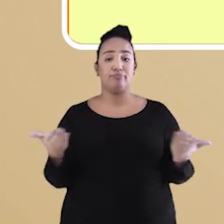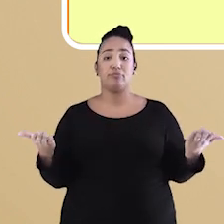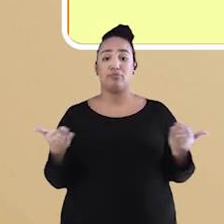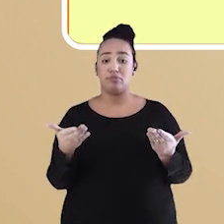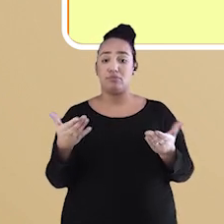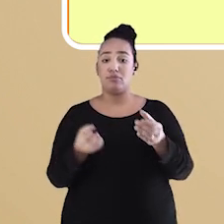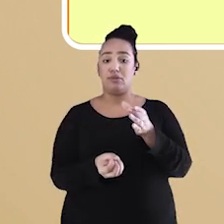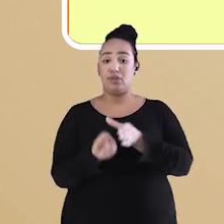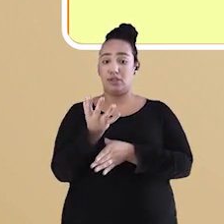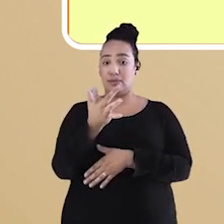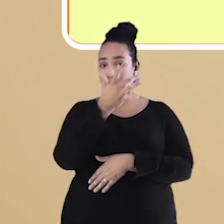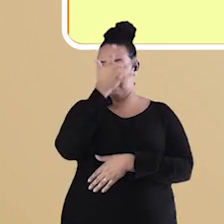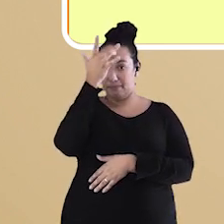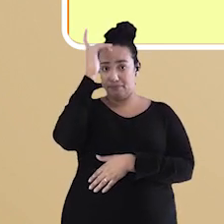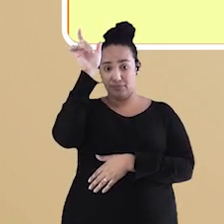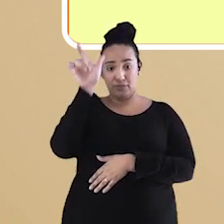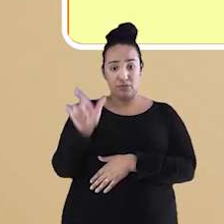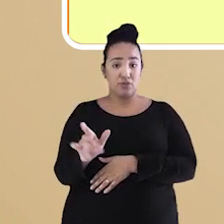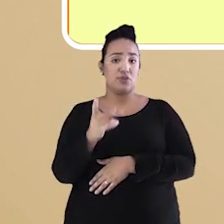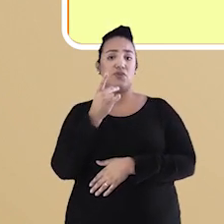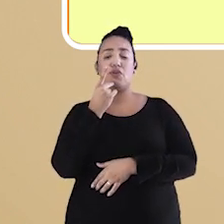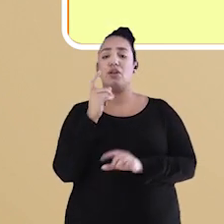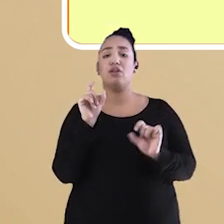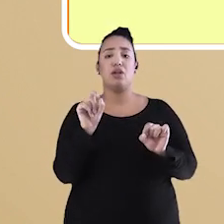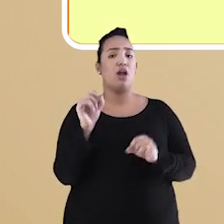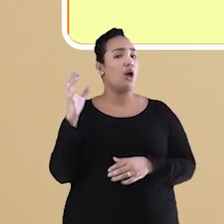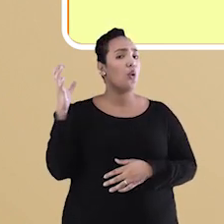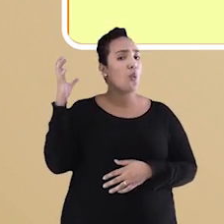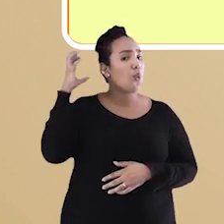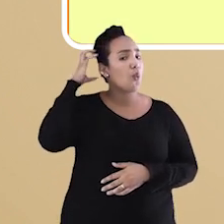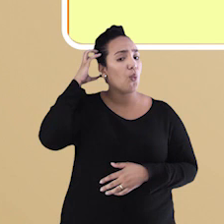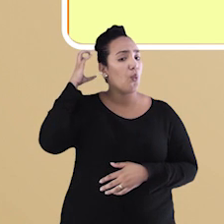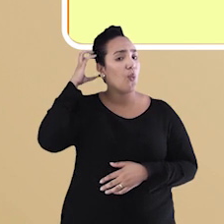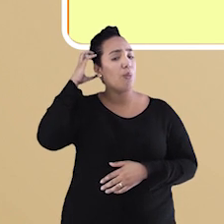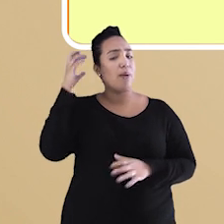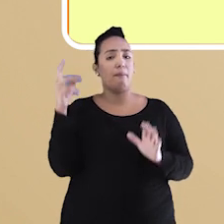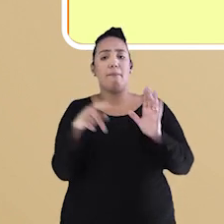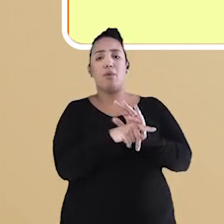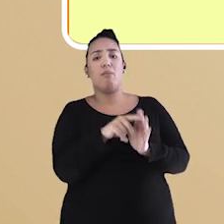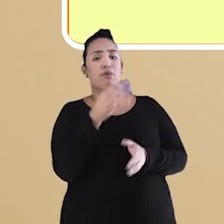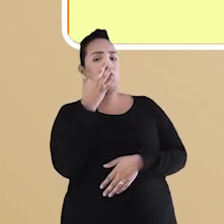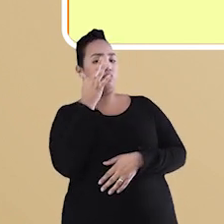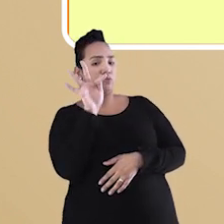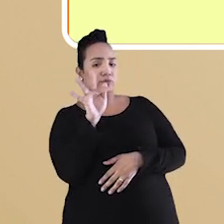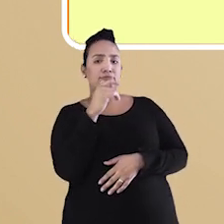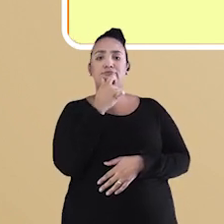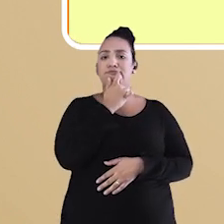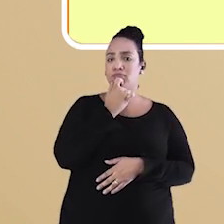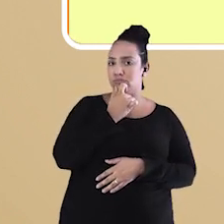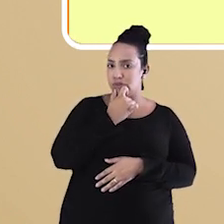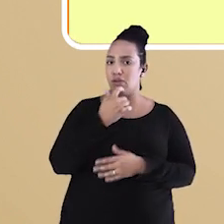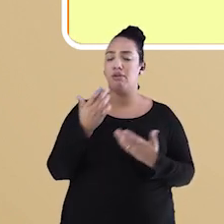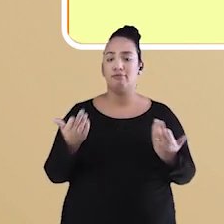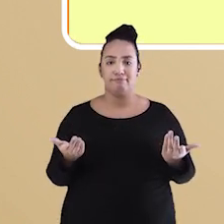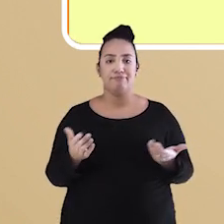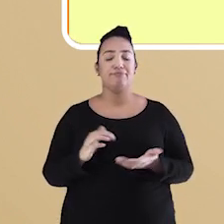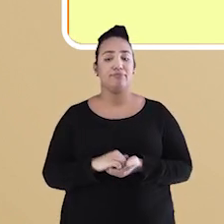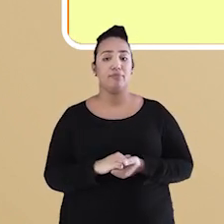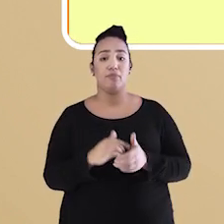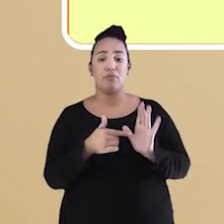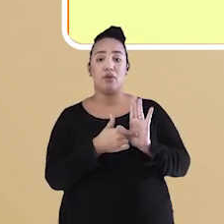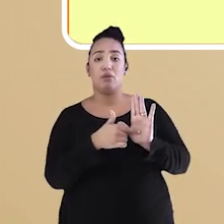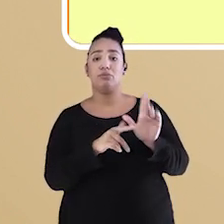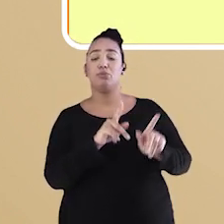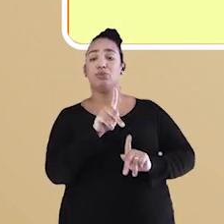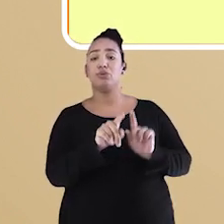e social. É nesse momento que irão surgir figuras que dizem que a culpa de tudo isso será da França e da